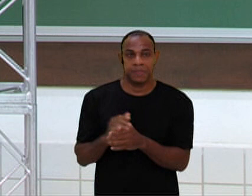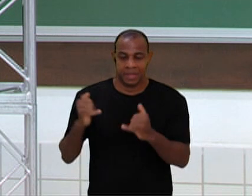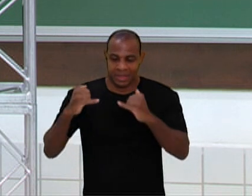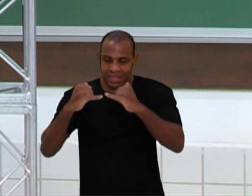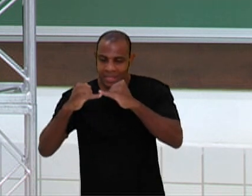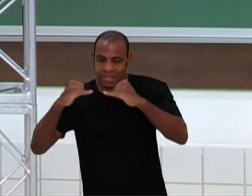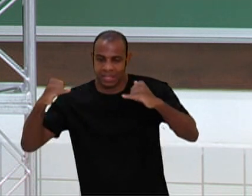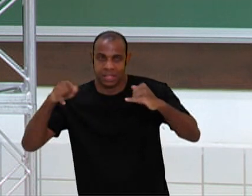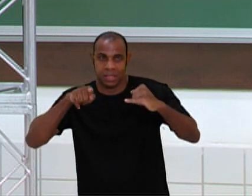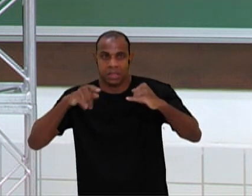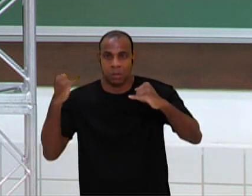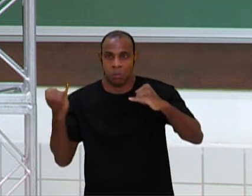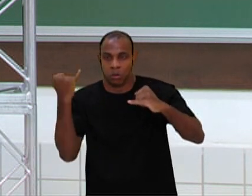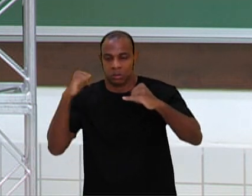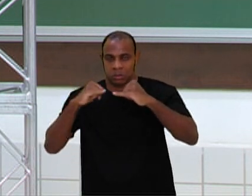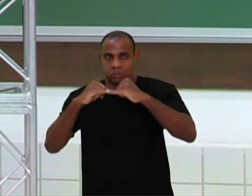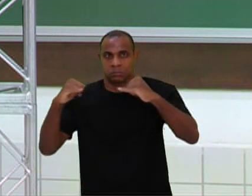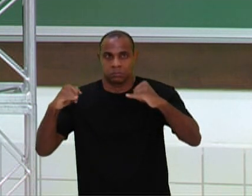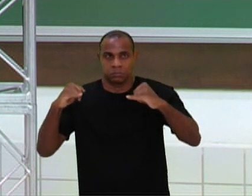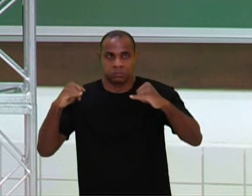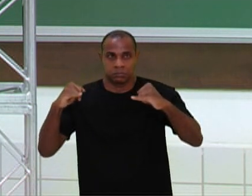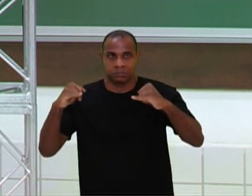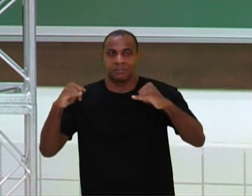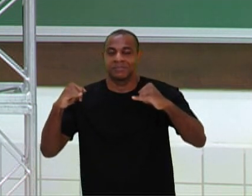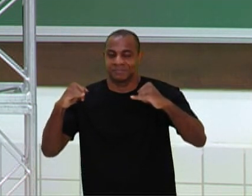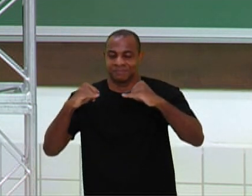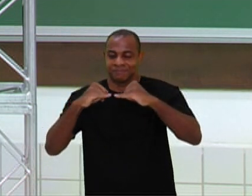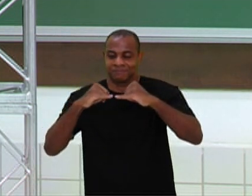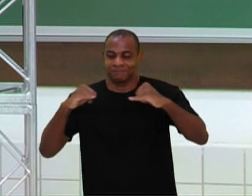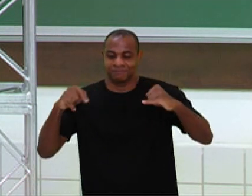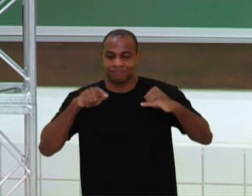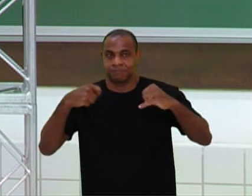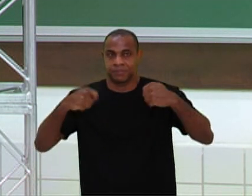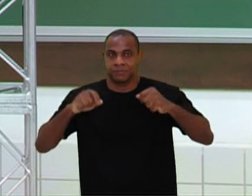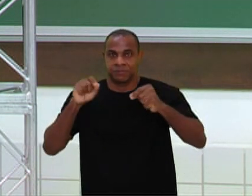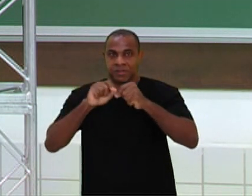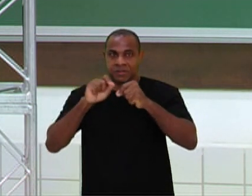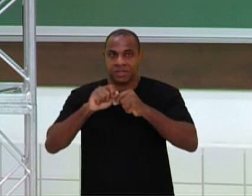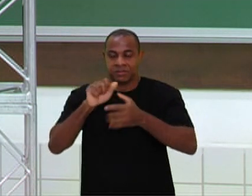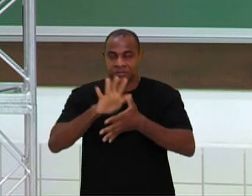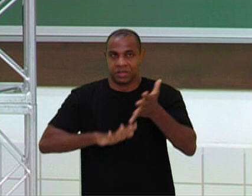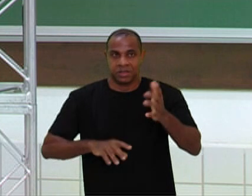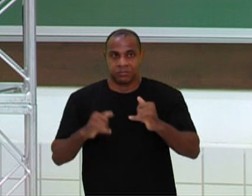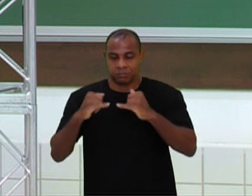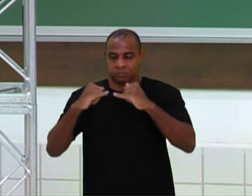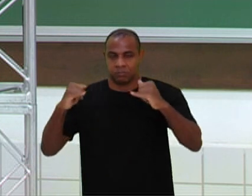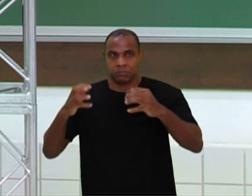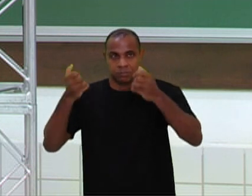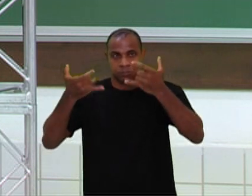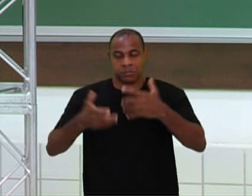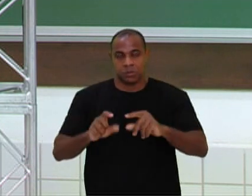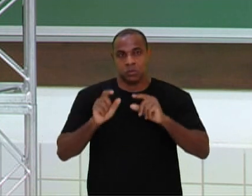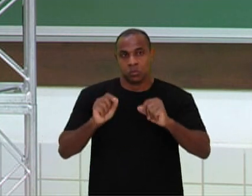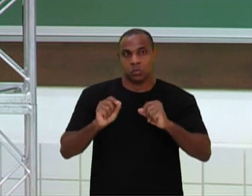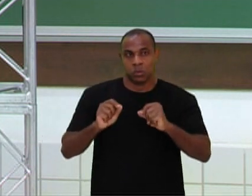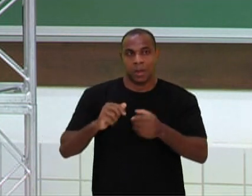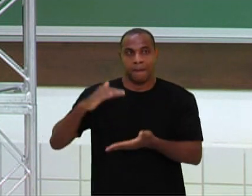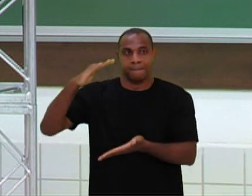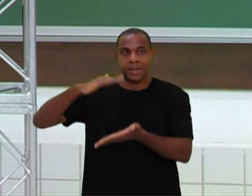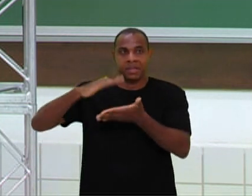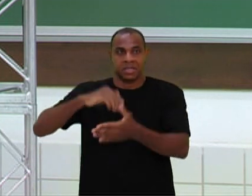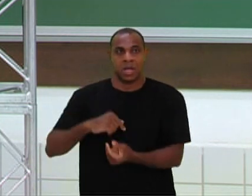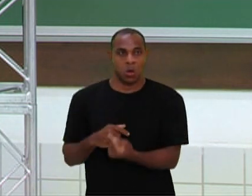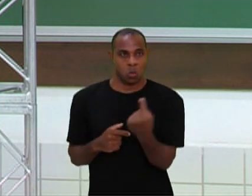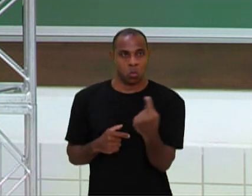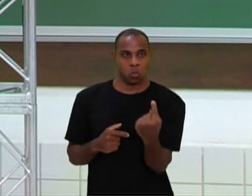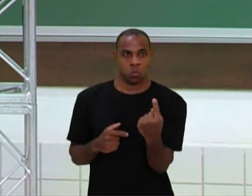aqui, certo? Essa linha é a linha de misericórdia, aqui que vai conseguir resolver o exercício. Então, o que eu posso falar? Eu posso dizer que a pressão do lado